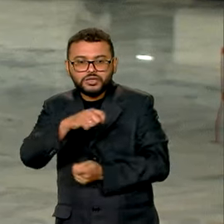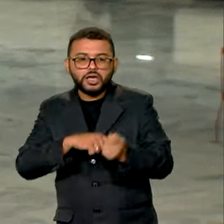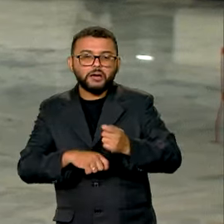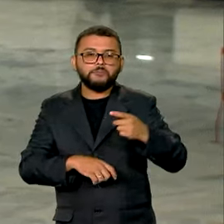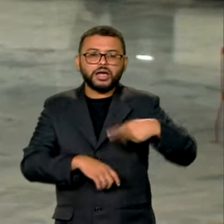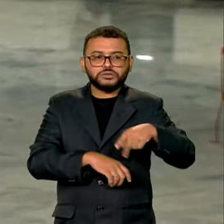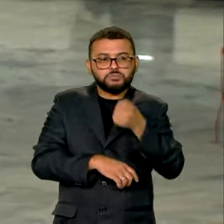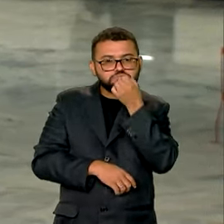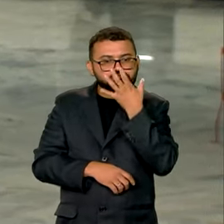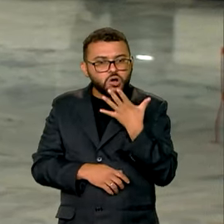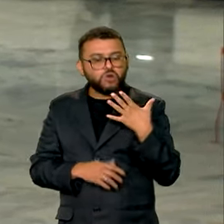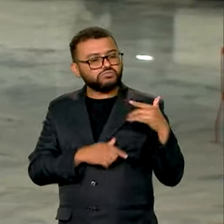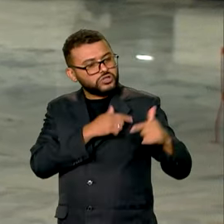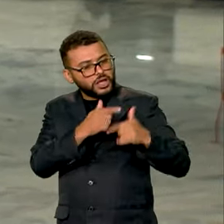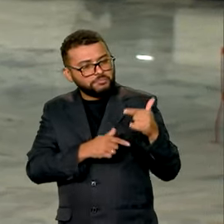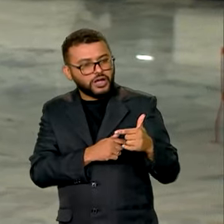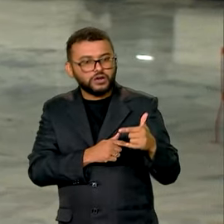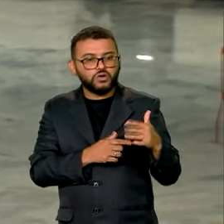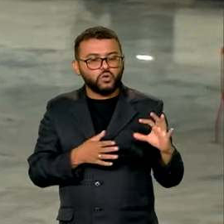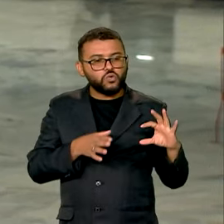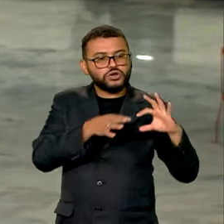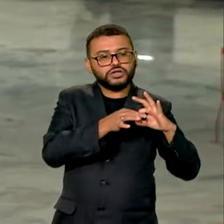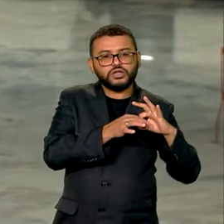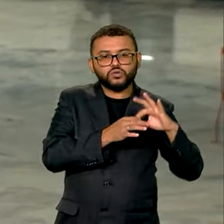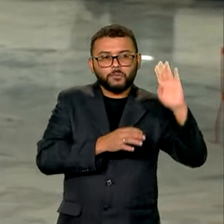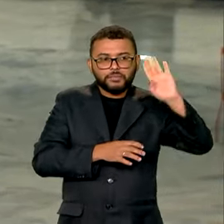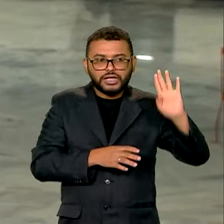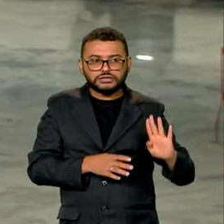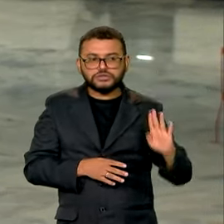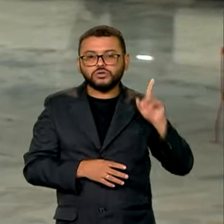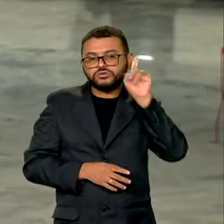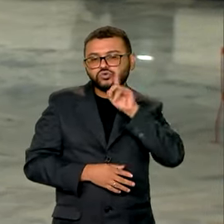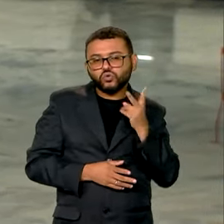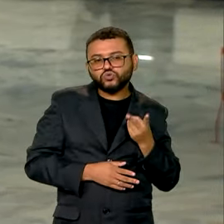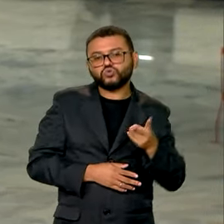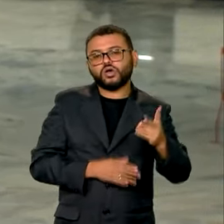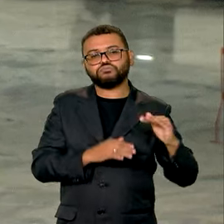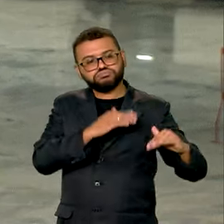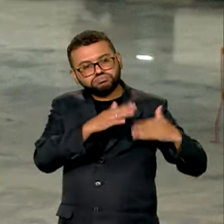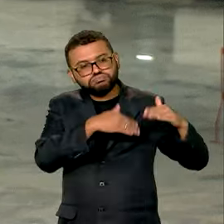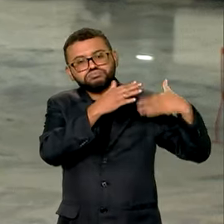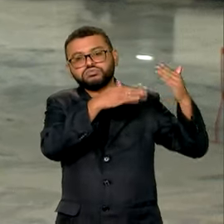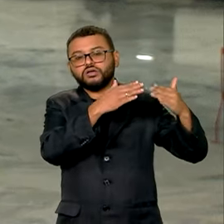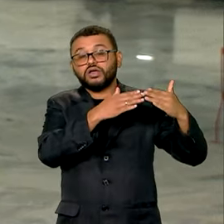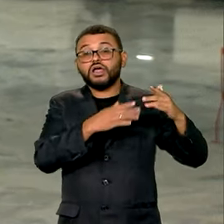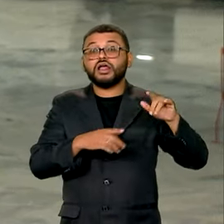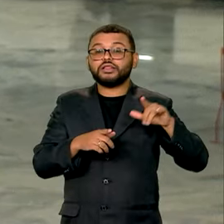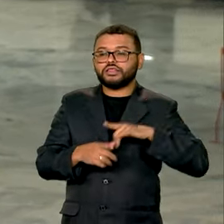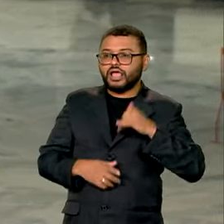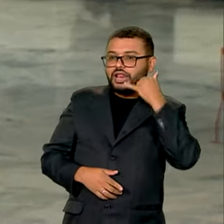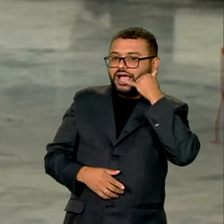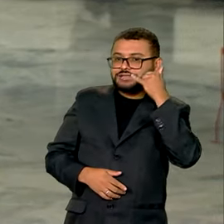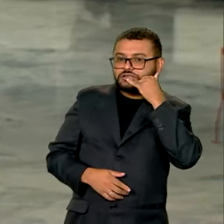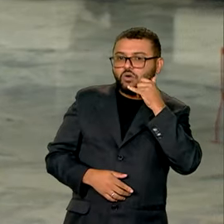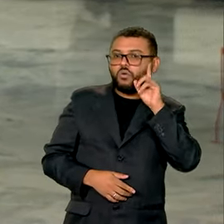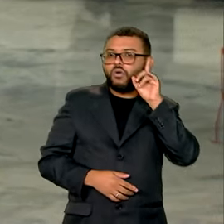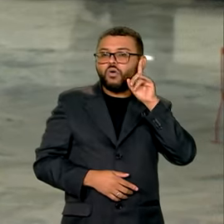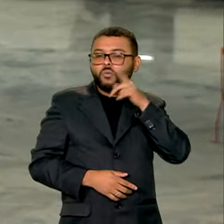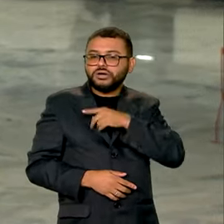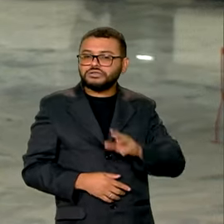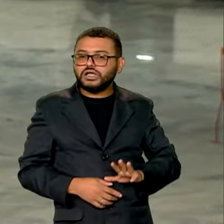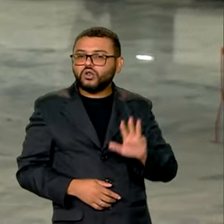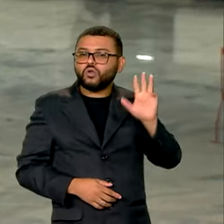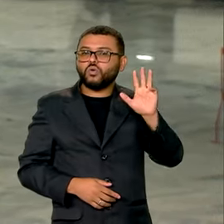bem e que a parceria entre Brasil e Estados Unidos deve continuar a crescer. No final da ligação, o presidente